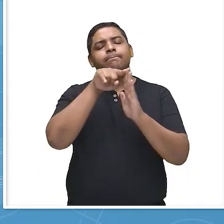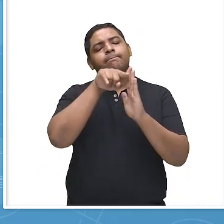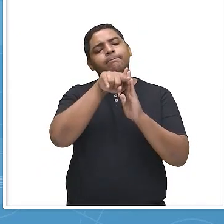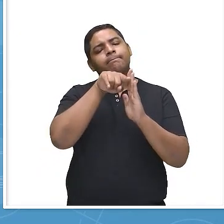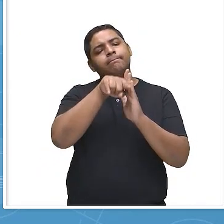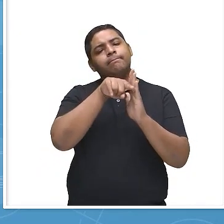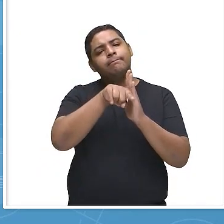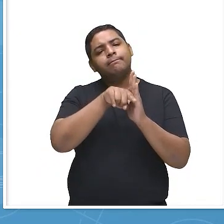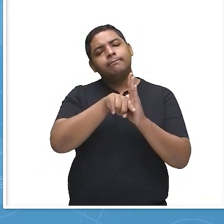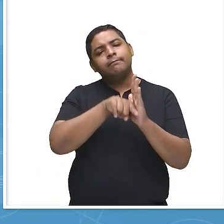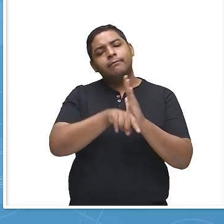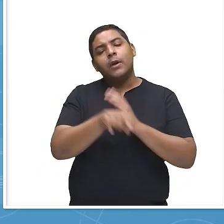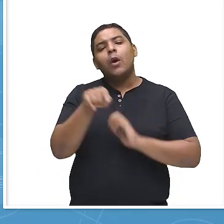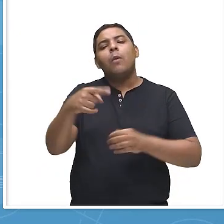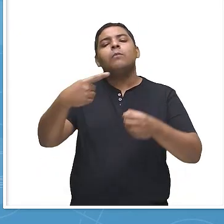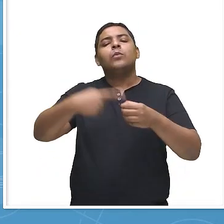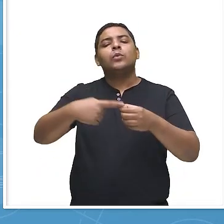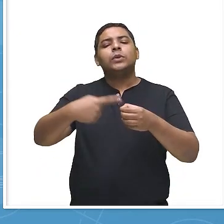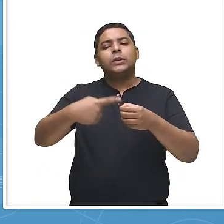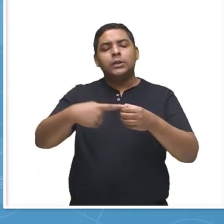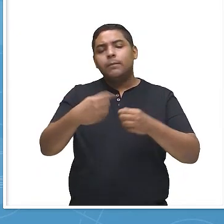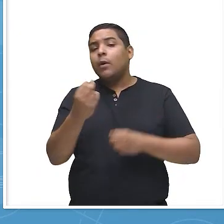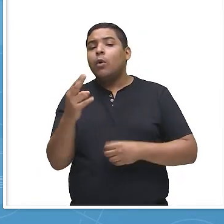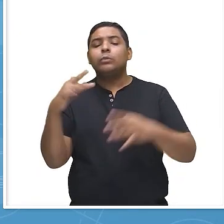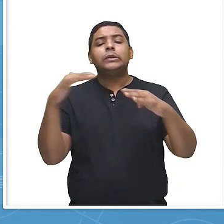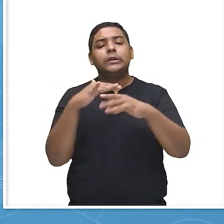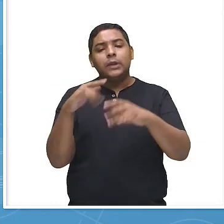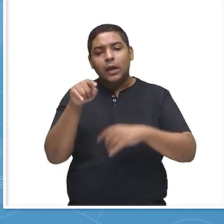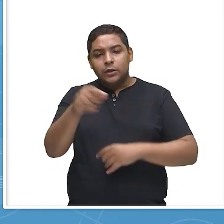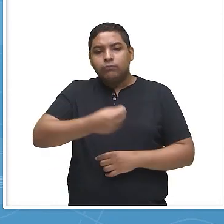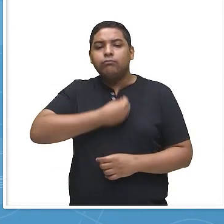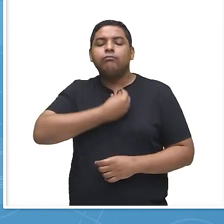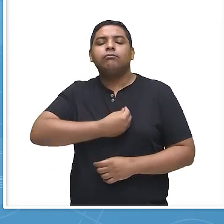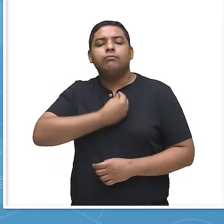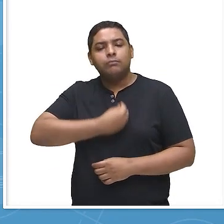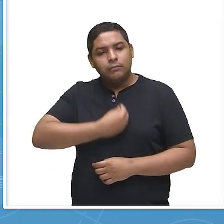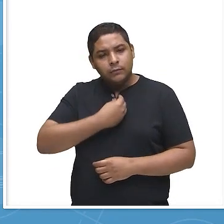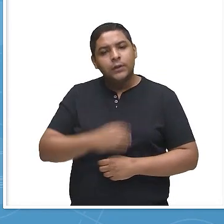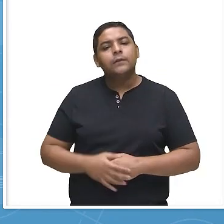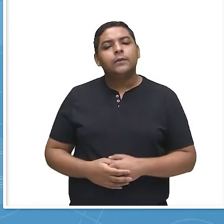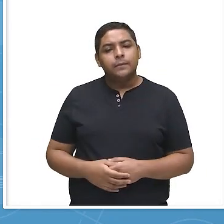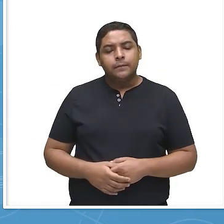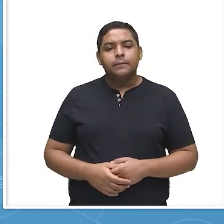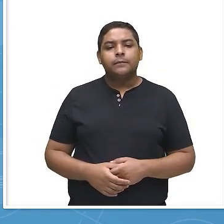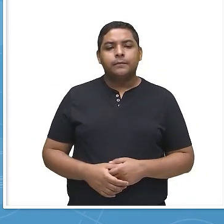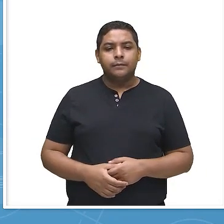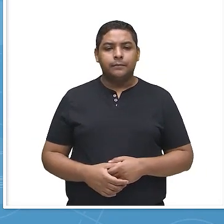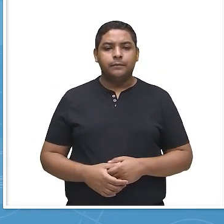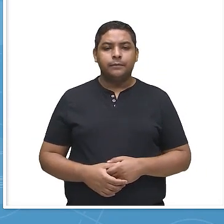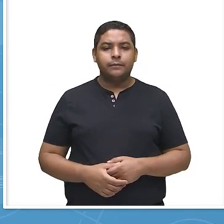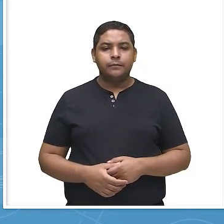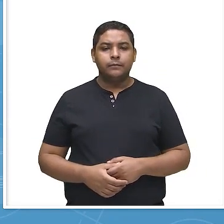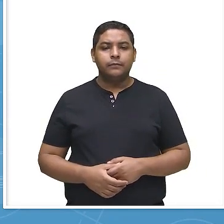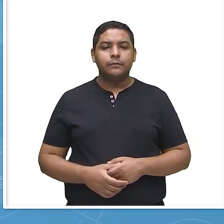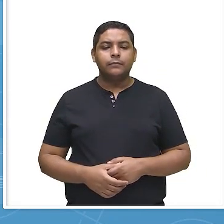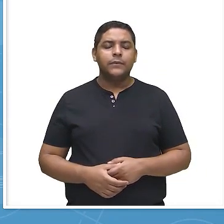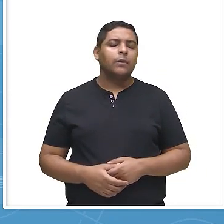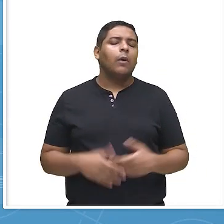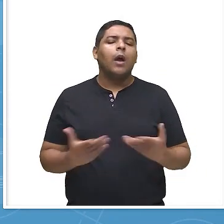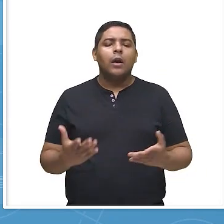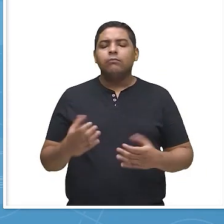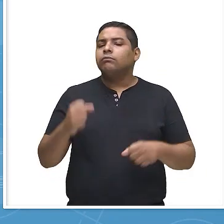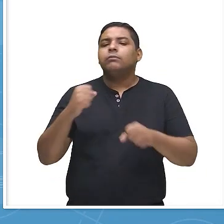no município que você está ou na cidade que você está acompanhando a nossa aula hoje. Que construção,